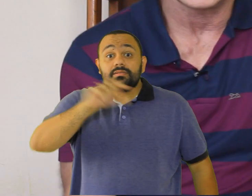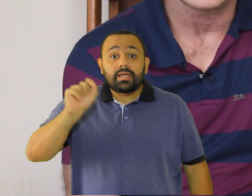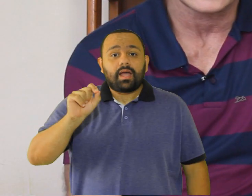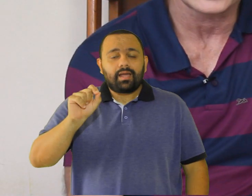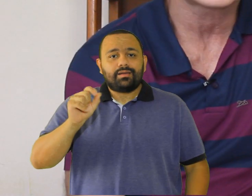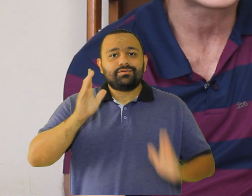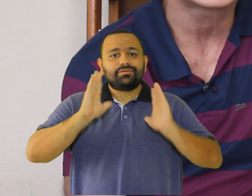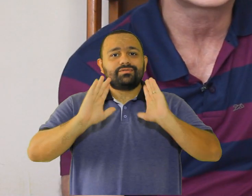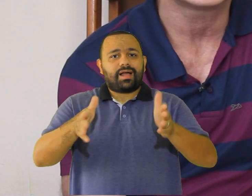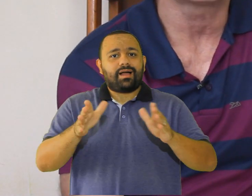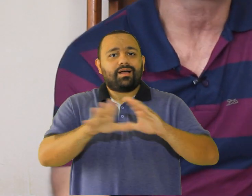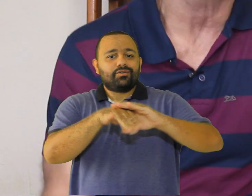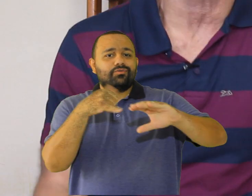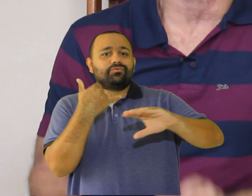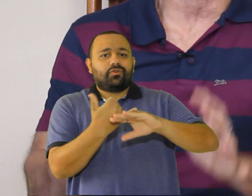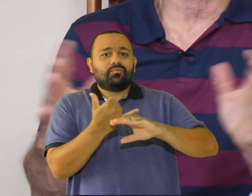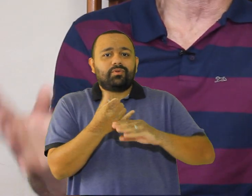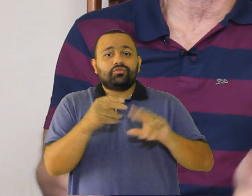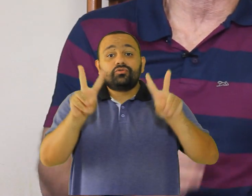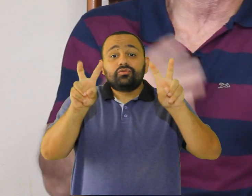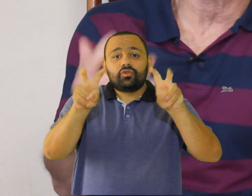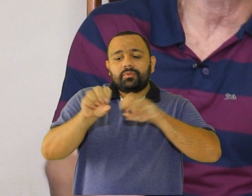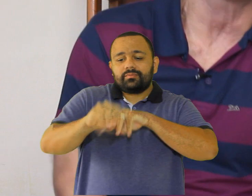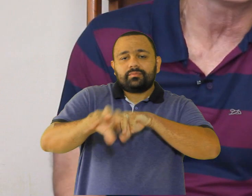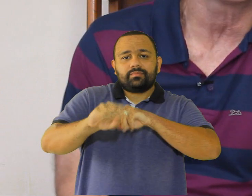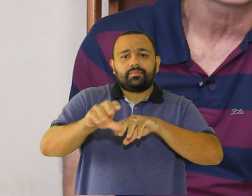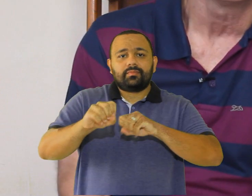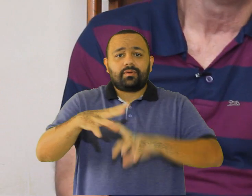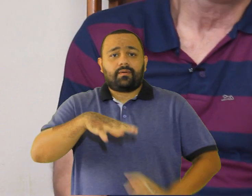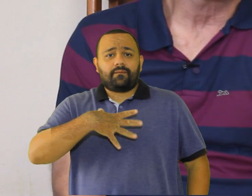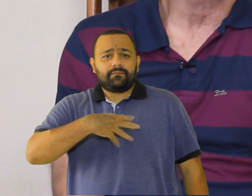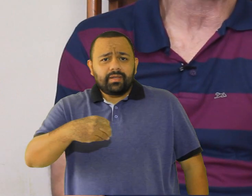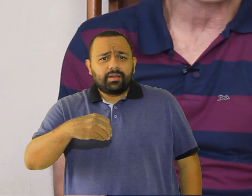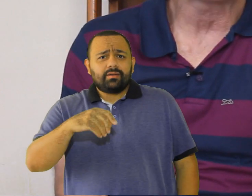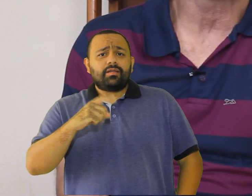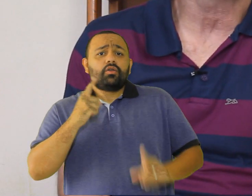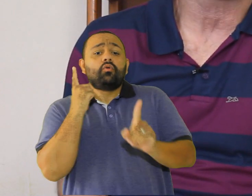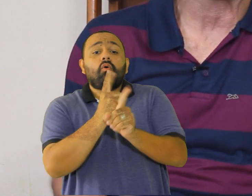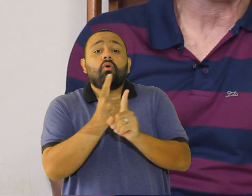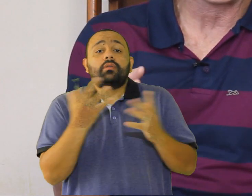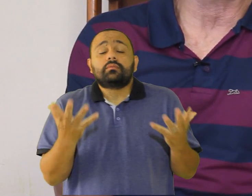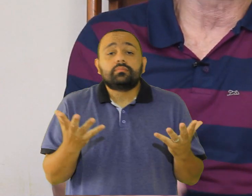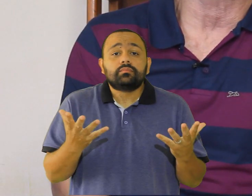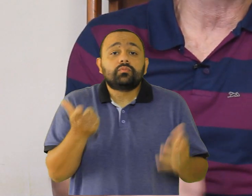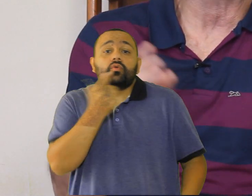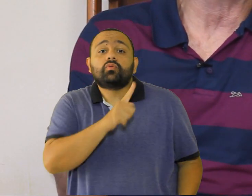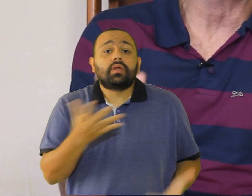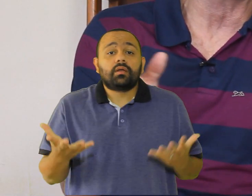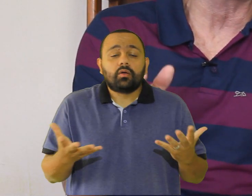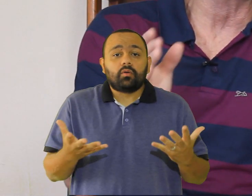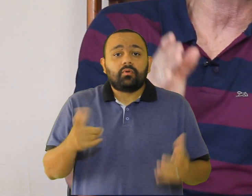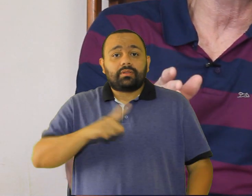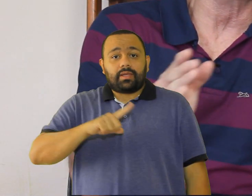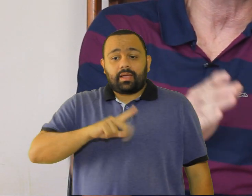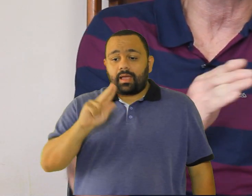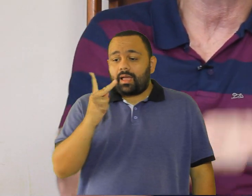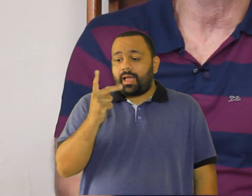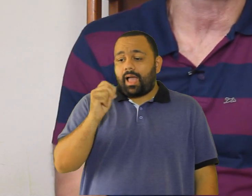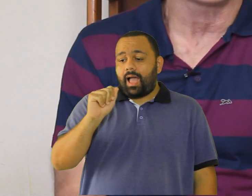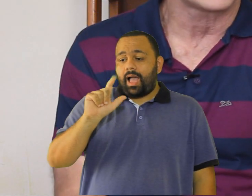educação de filhos. Todos esses aqui você encontra na internet, em livrarias e na editora Hagnos,